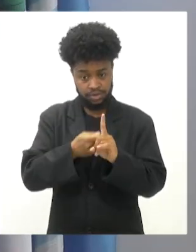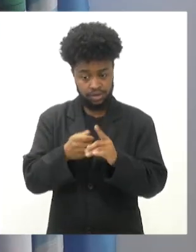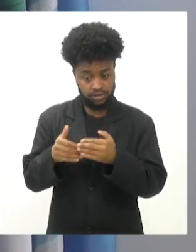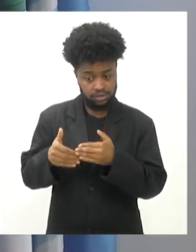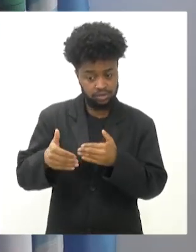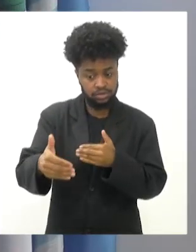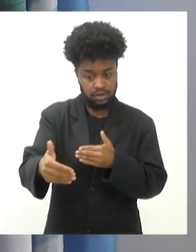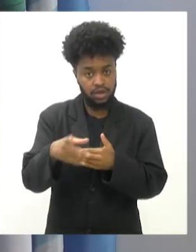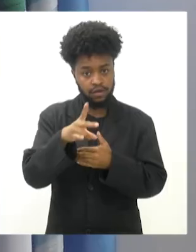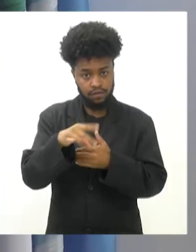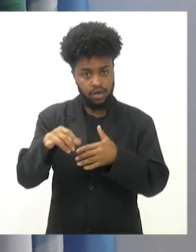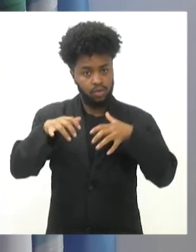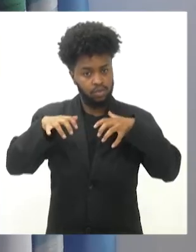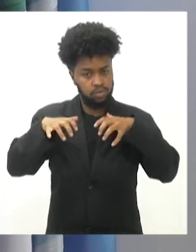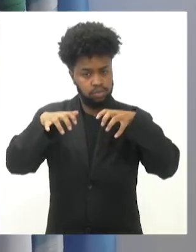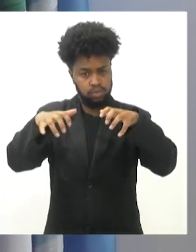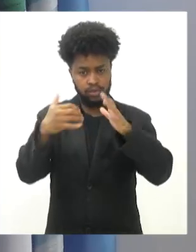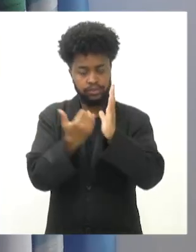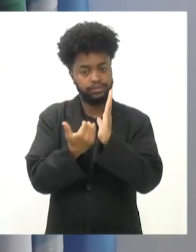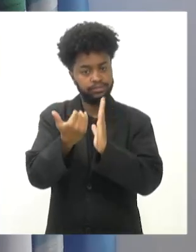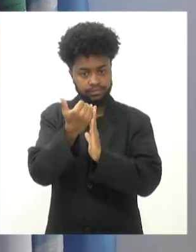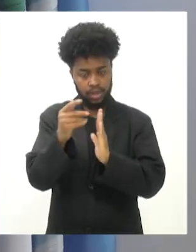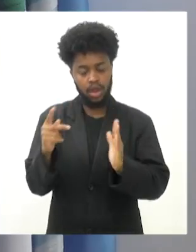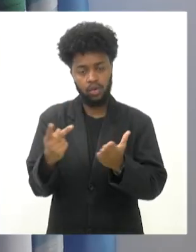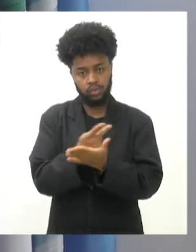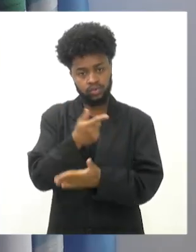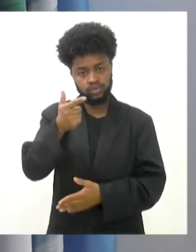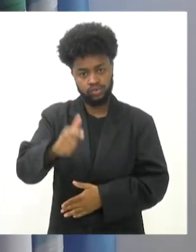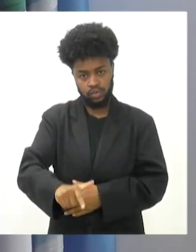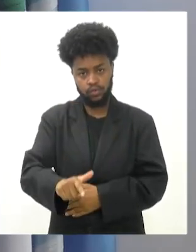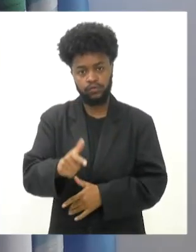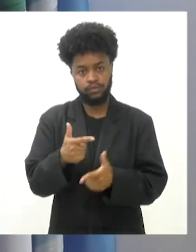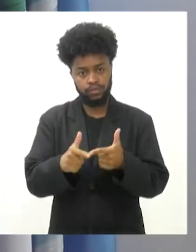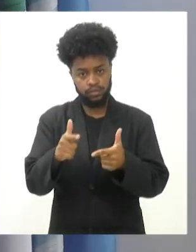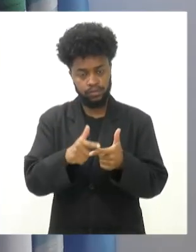Janeiro, obviamente, farão com que aconteça